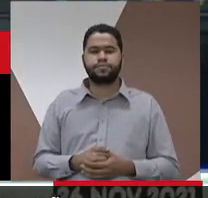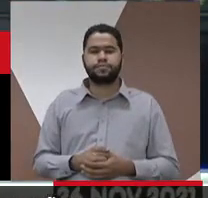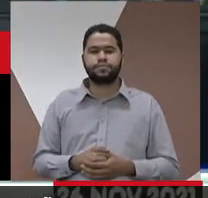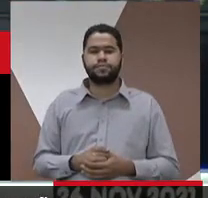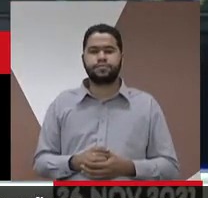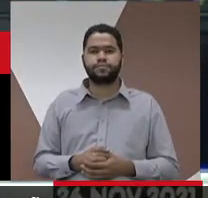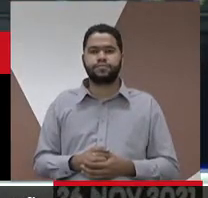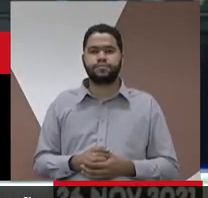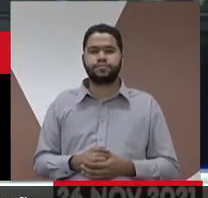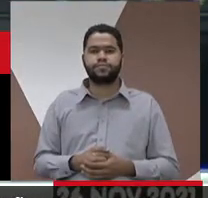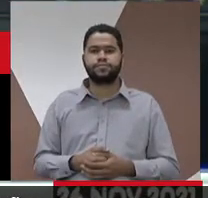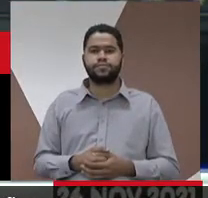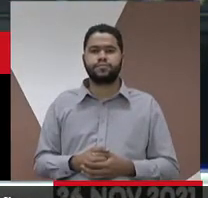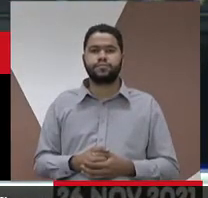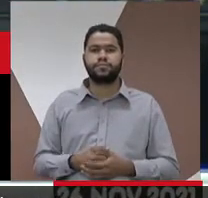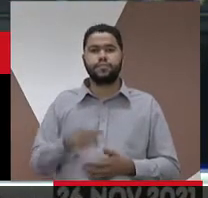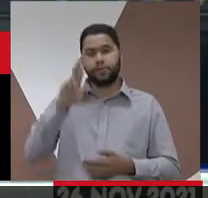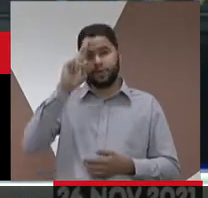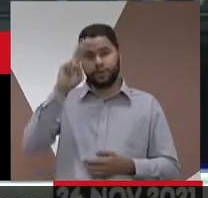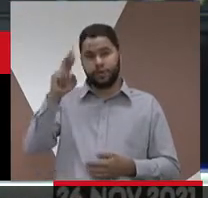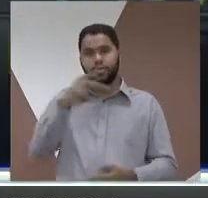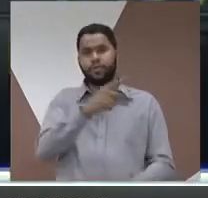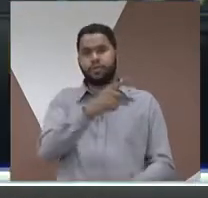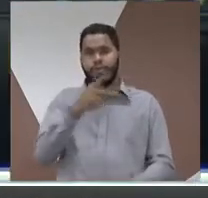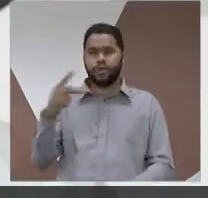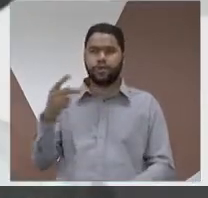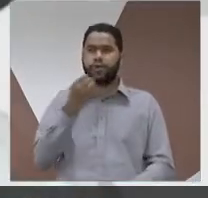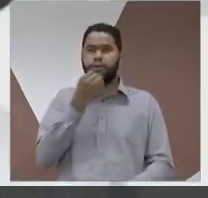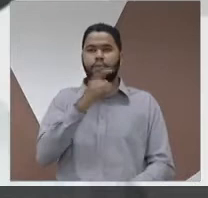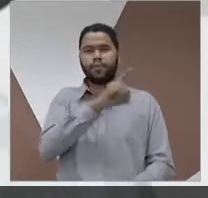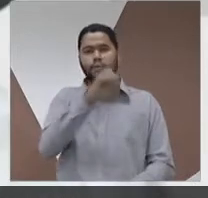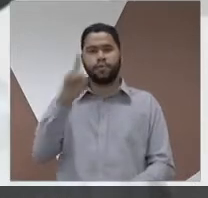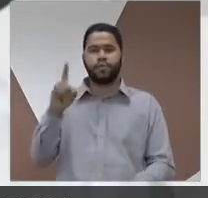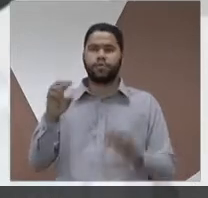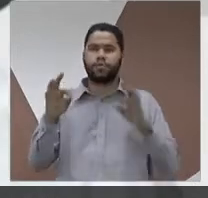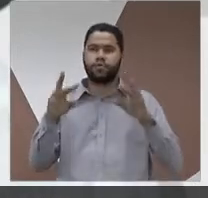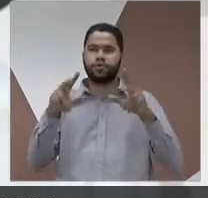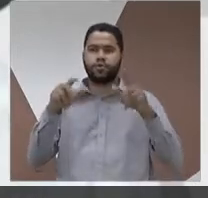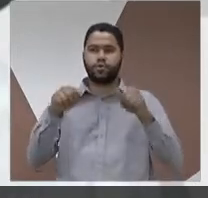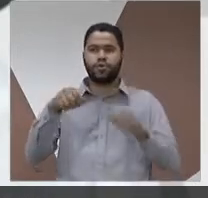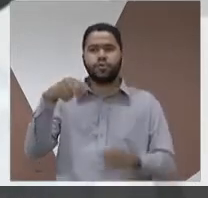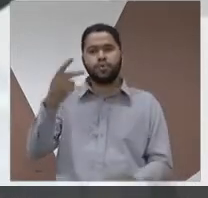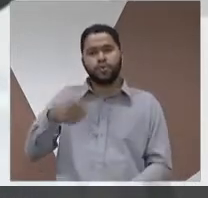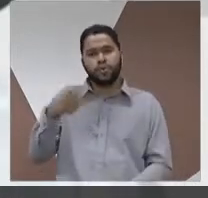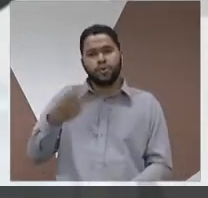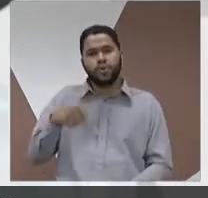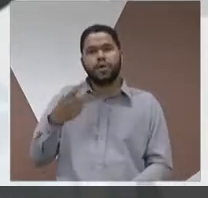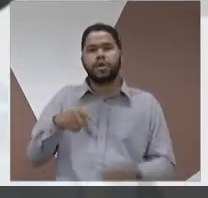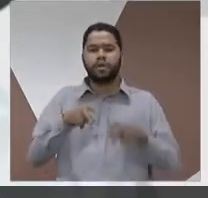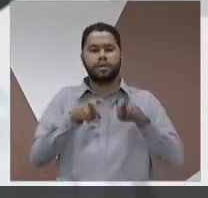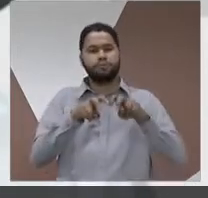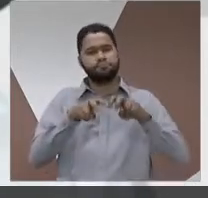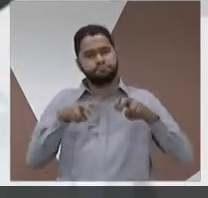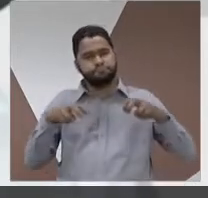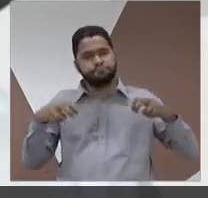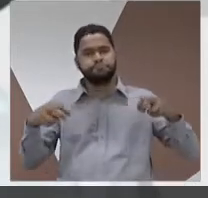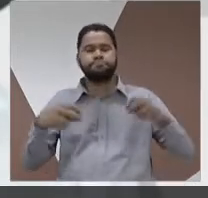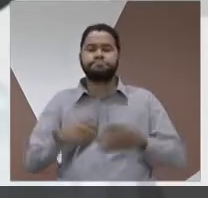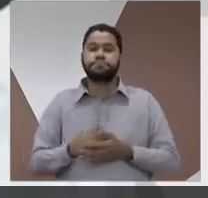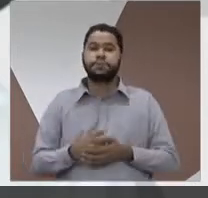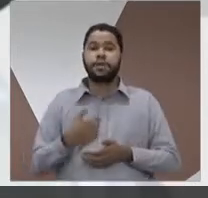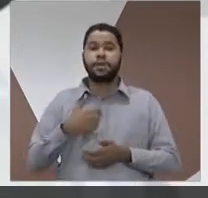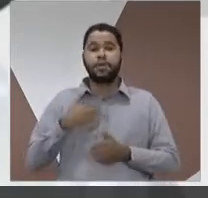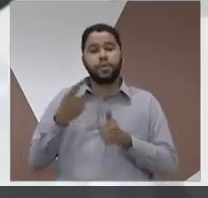Bom dia, senhor presidente. Bom dia a todos os senhores prefeitos que compõem essa mesa. Eu,